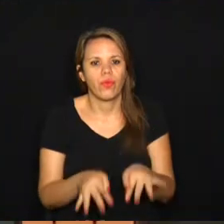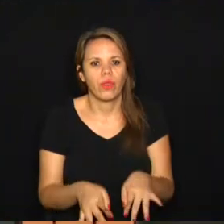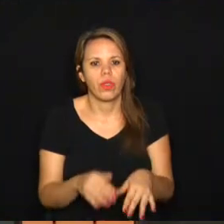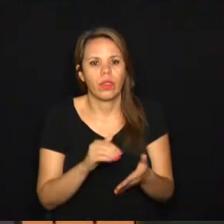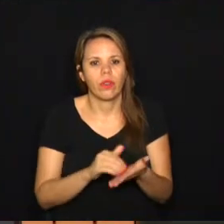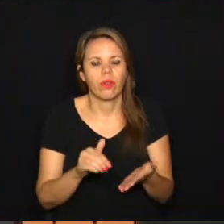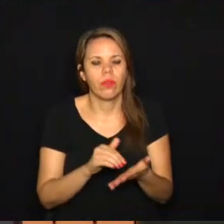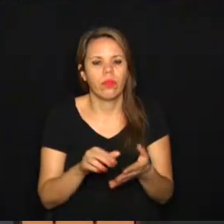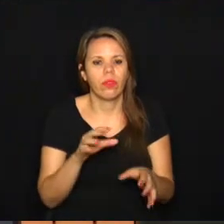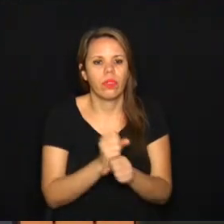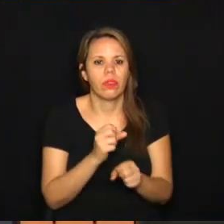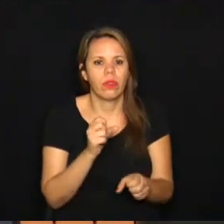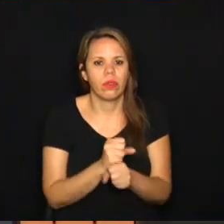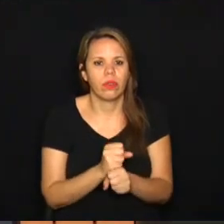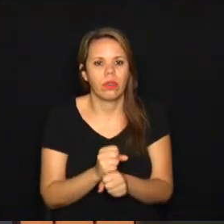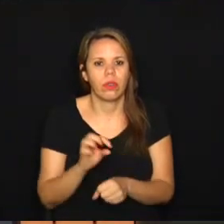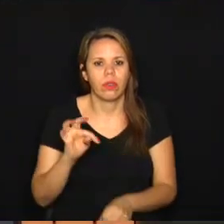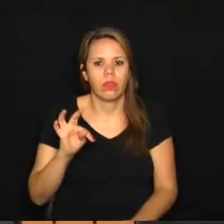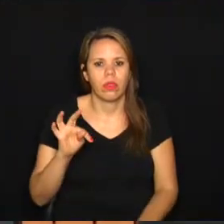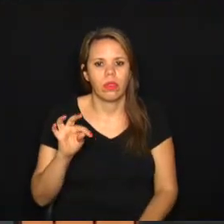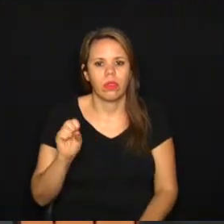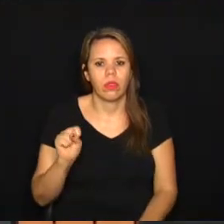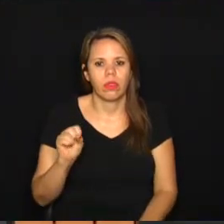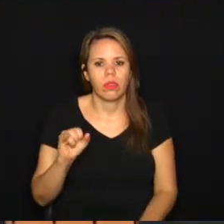secretário de Finanças, Tarcísio, por gentileza.